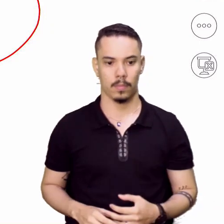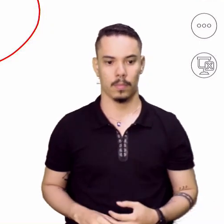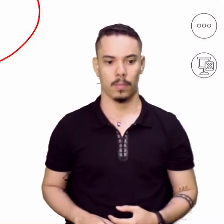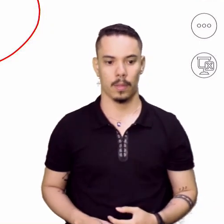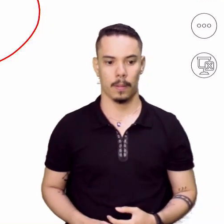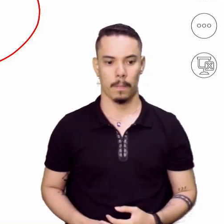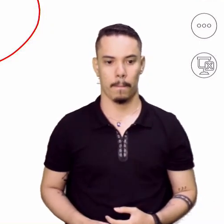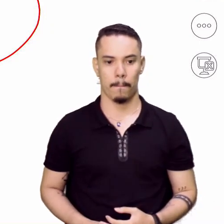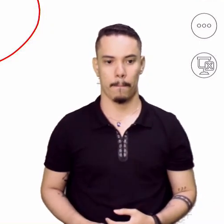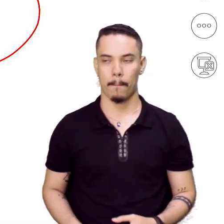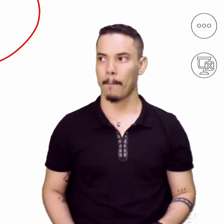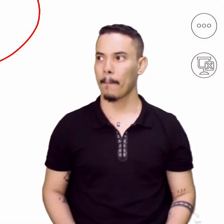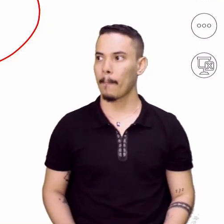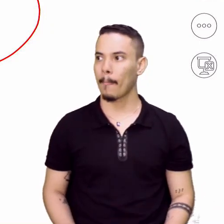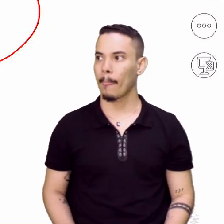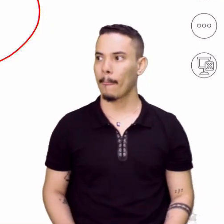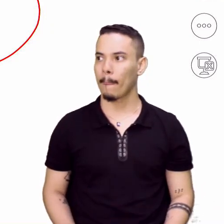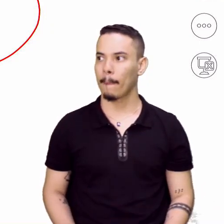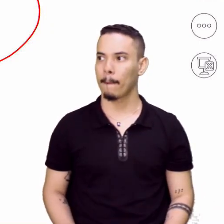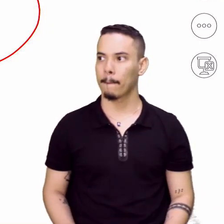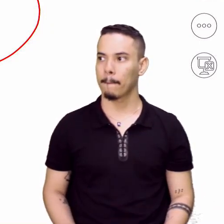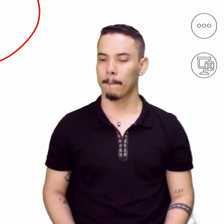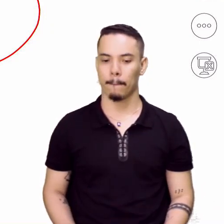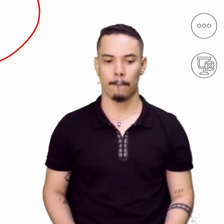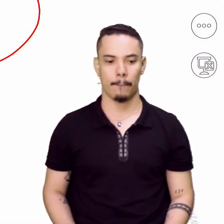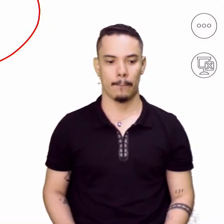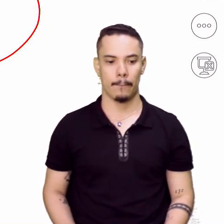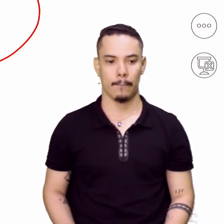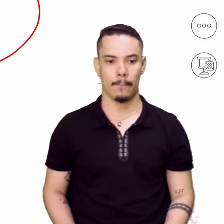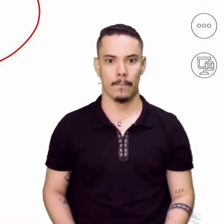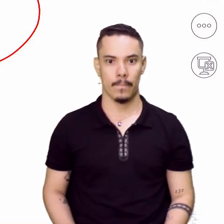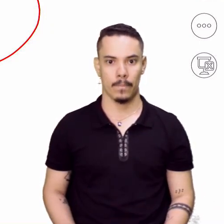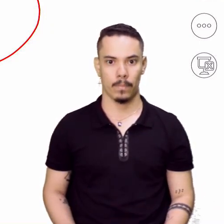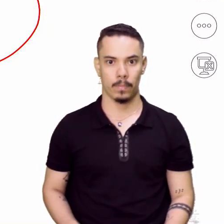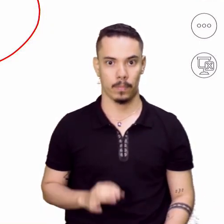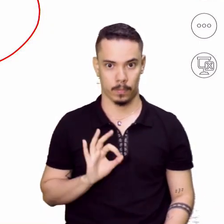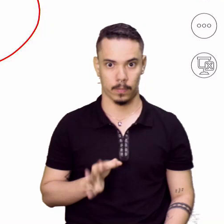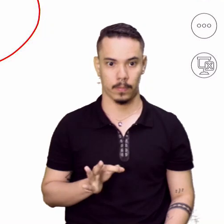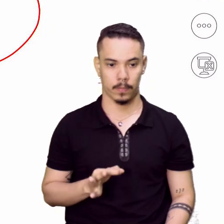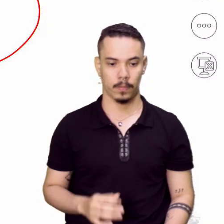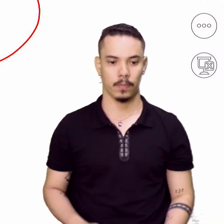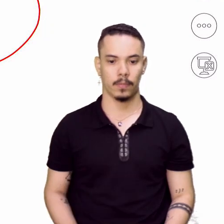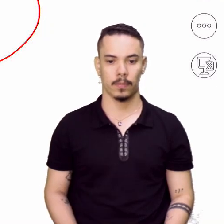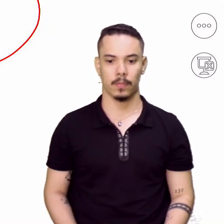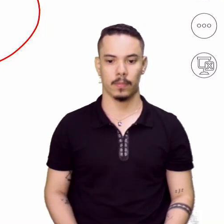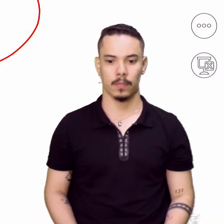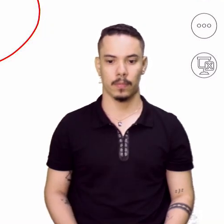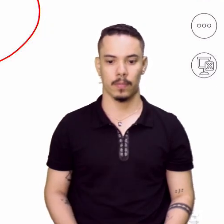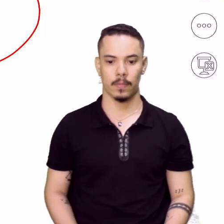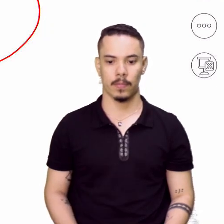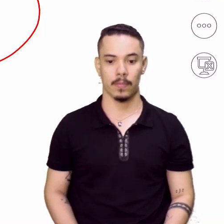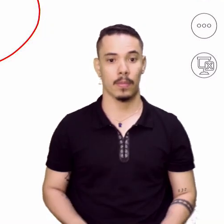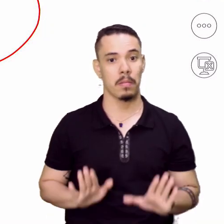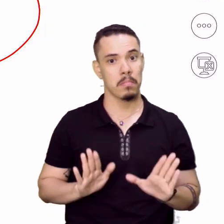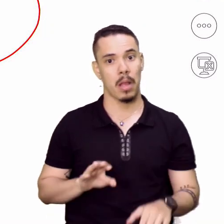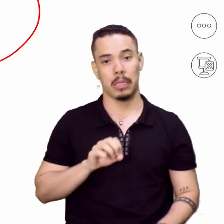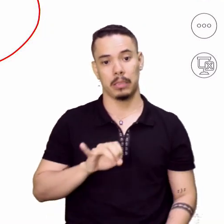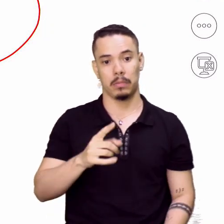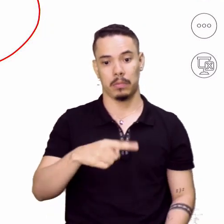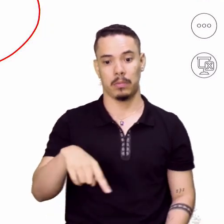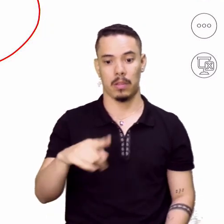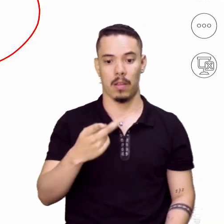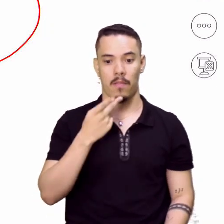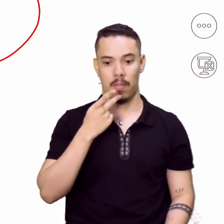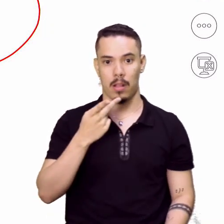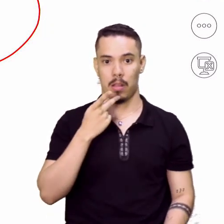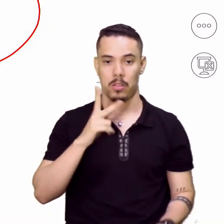sabe então se tu quiser falar no I will not eat much OK mas se você quiser falar no